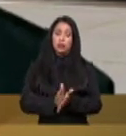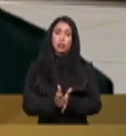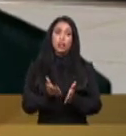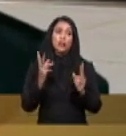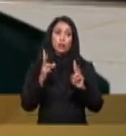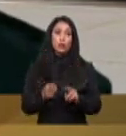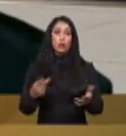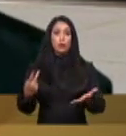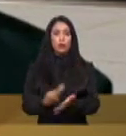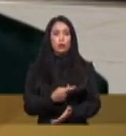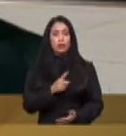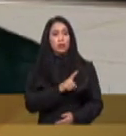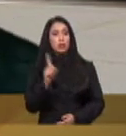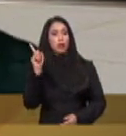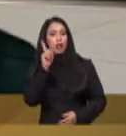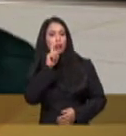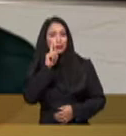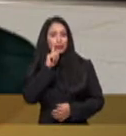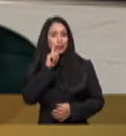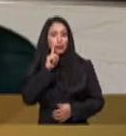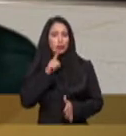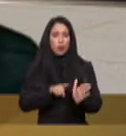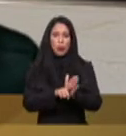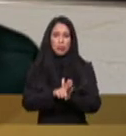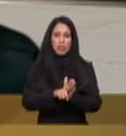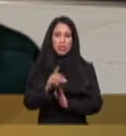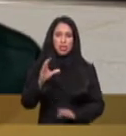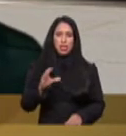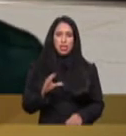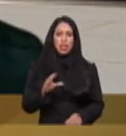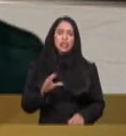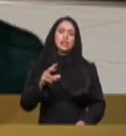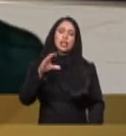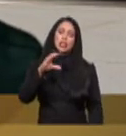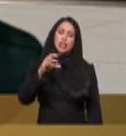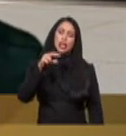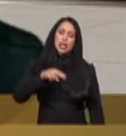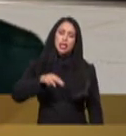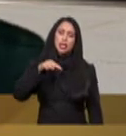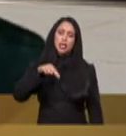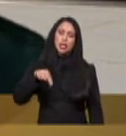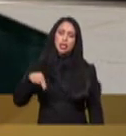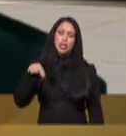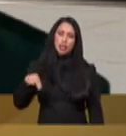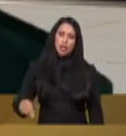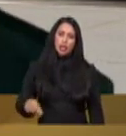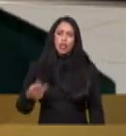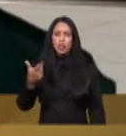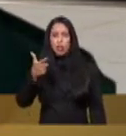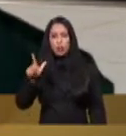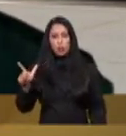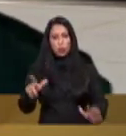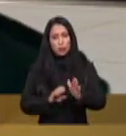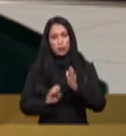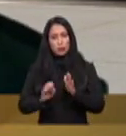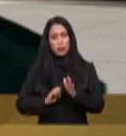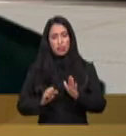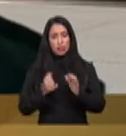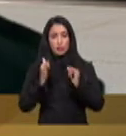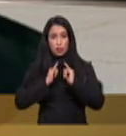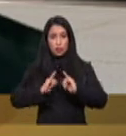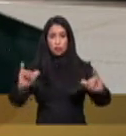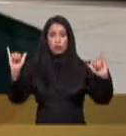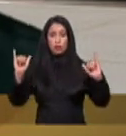norte-americano. Em uma pesquisa da rede CNN, da empresa SRSS, divulgada no final do ano